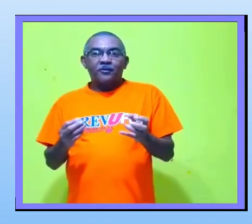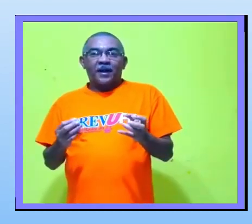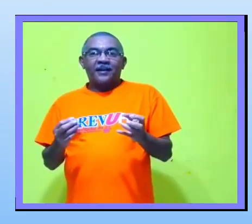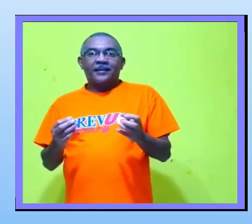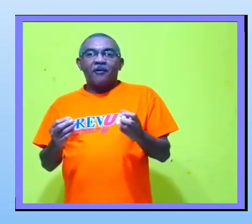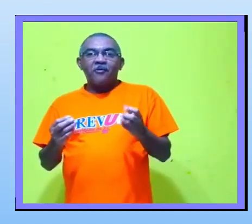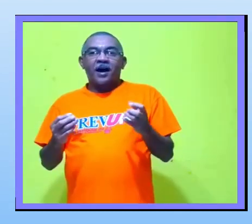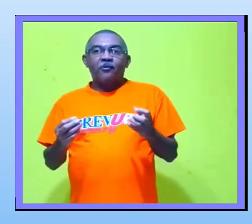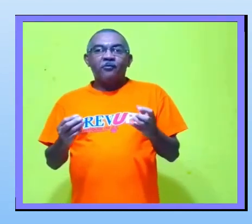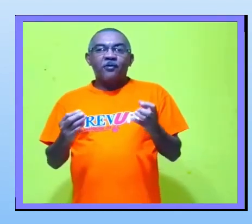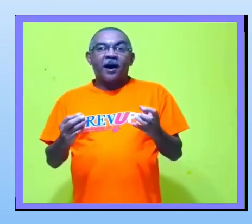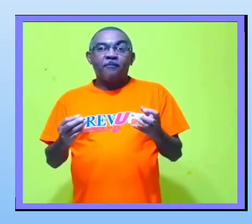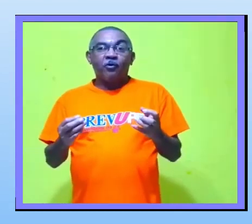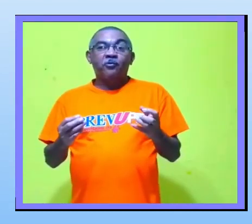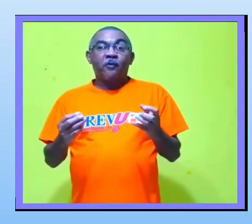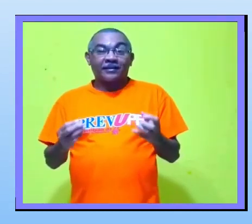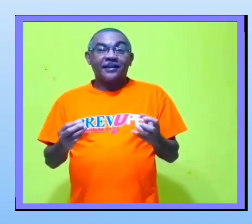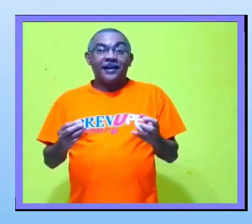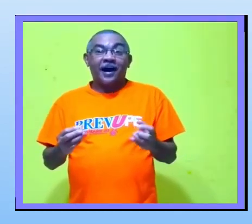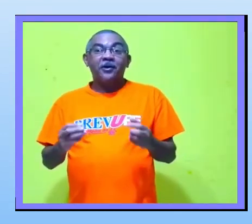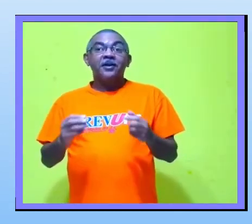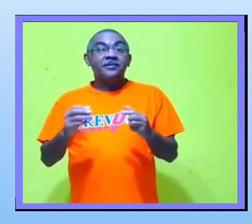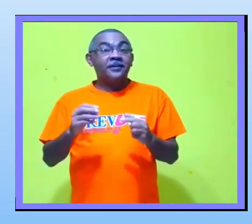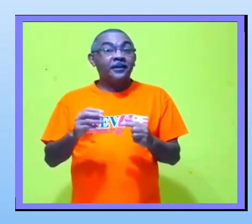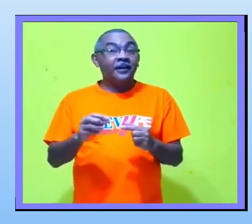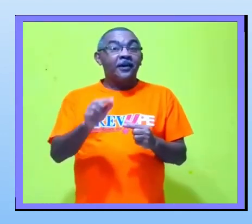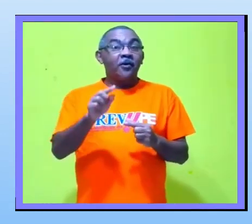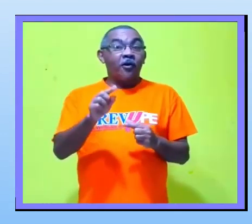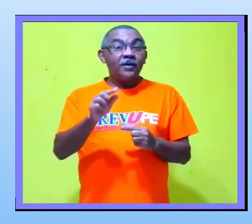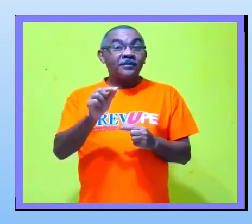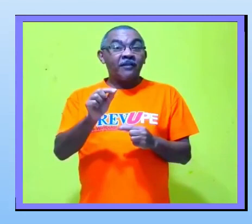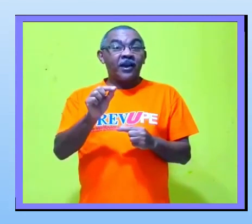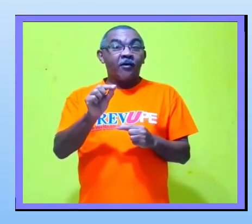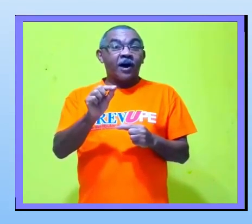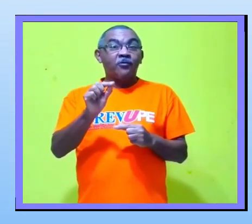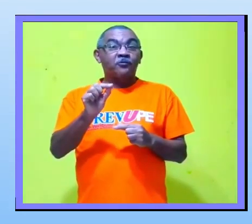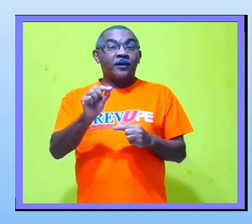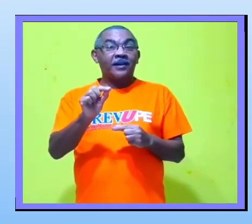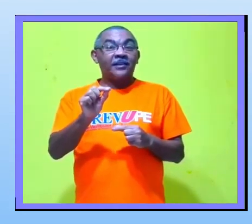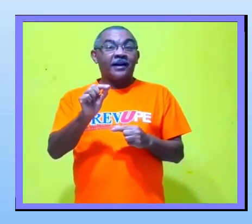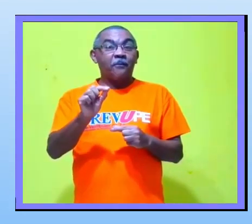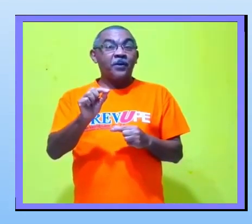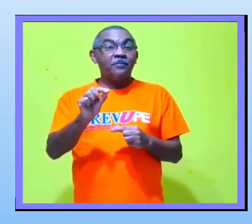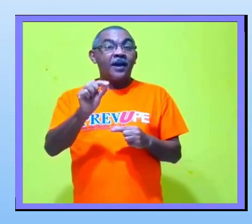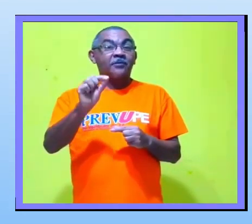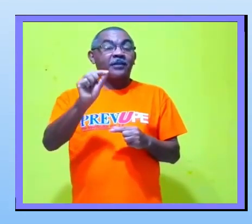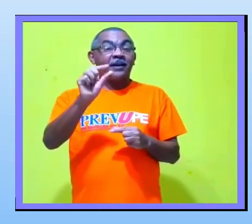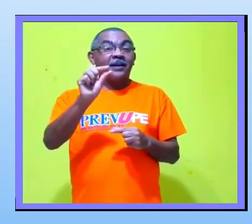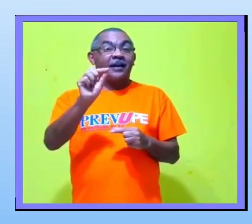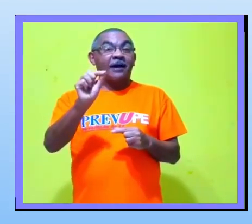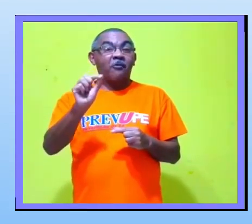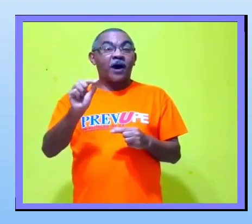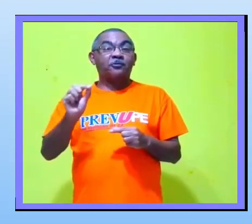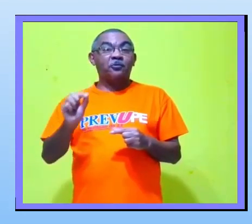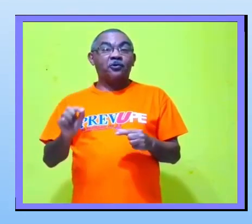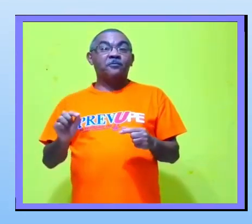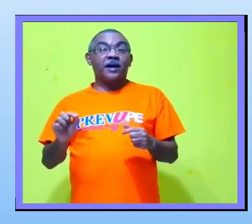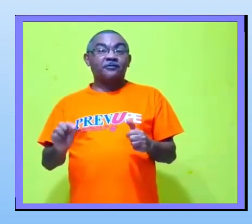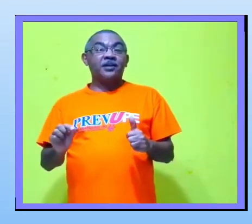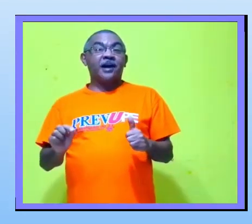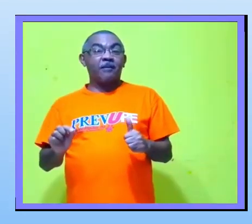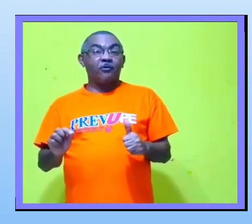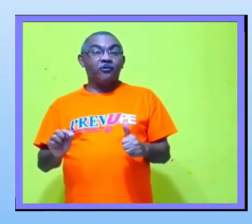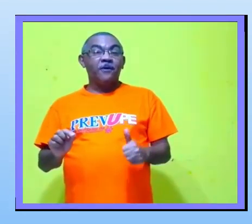A, voltamos para a letra A, um carbono quaternário. Sim, observe lá o carbono quaternário, é o primeiro que está ligado a 4